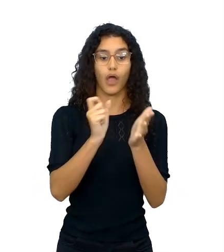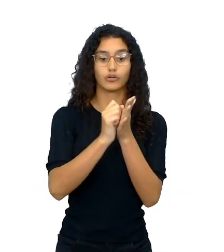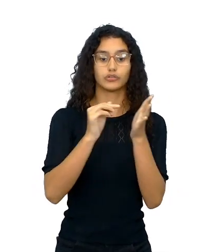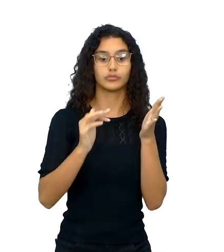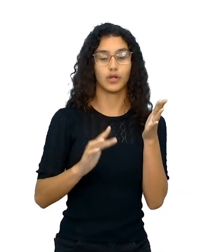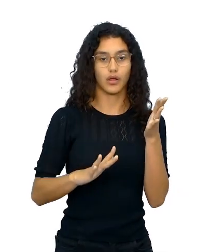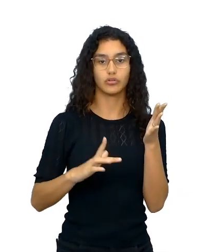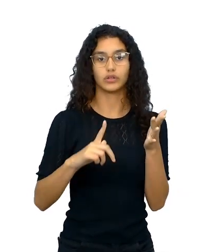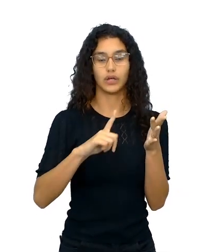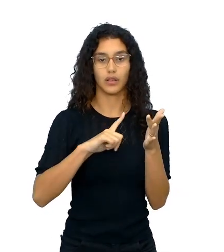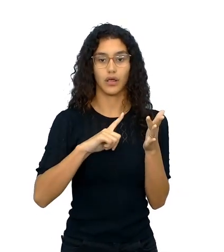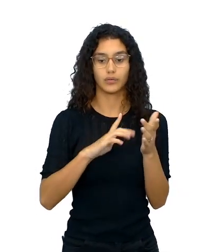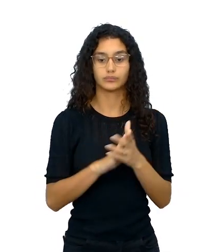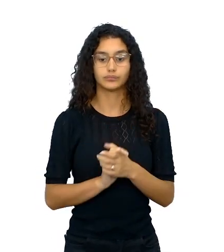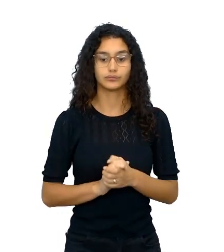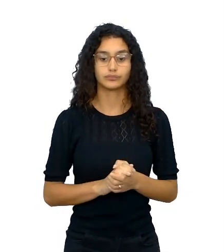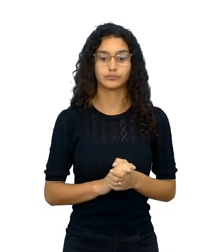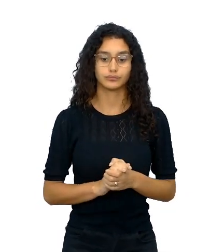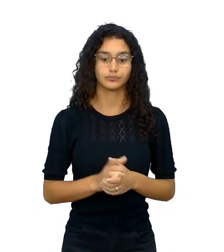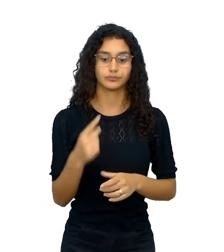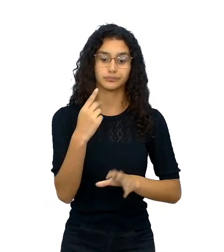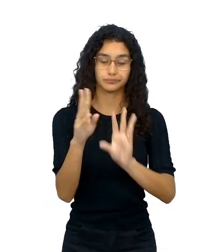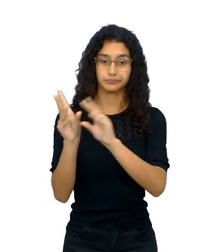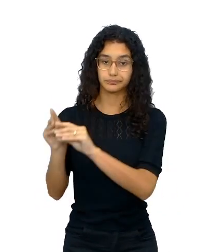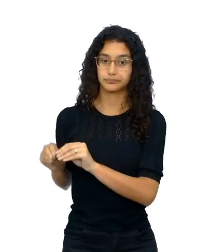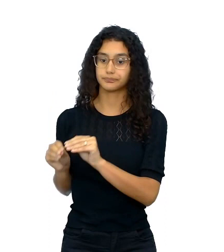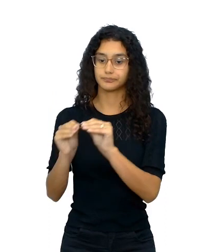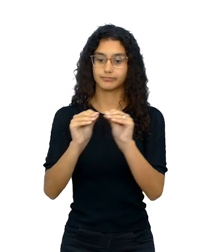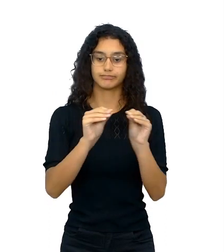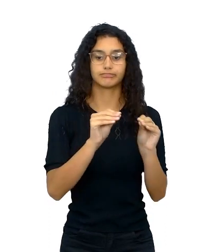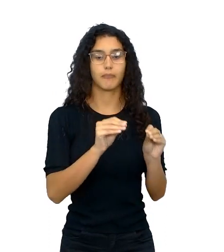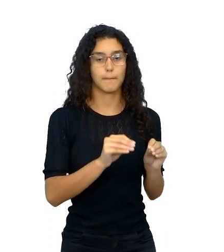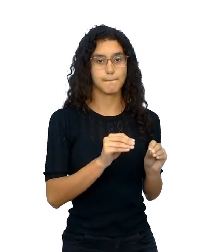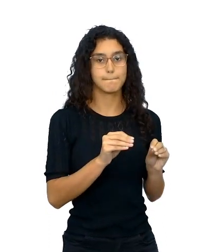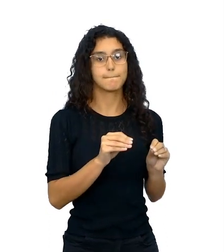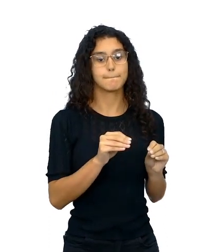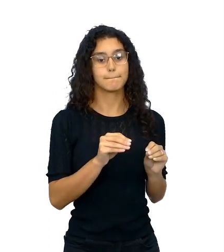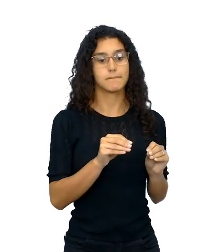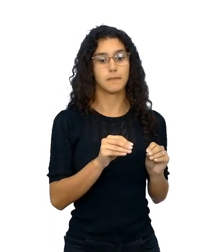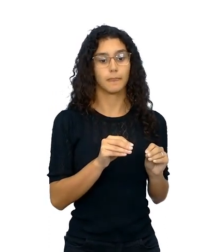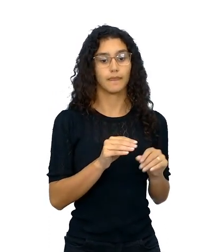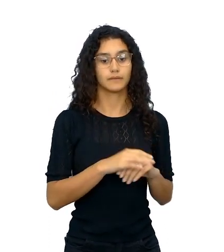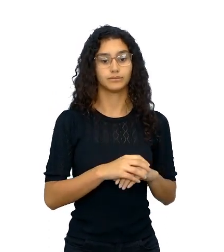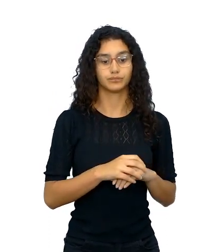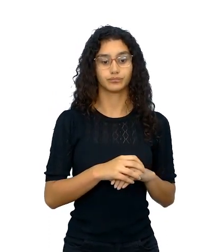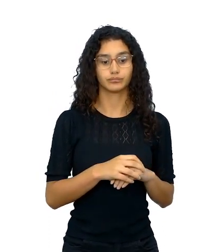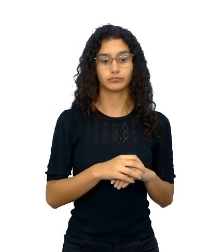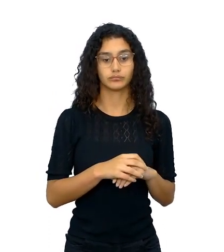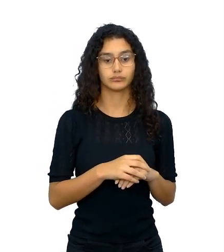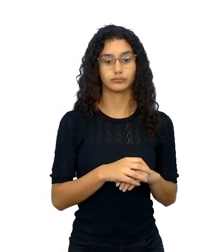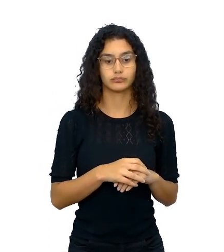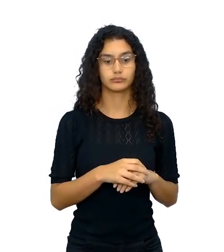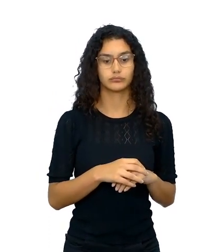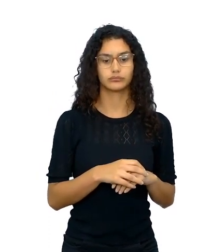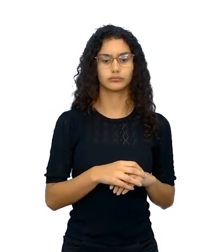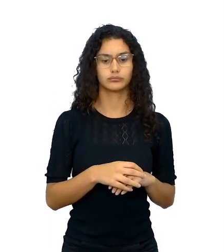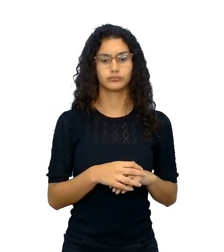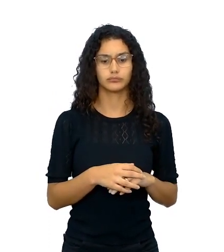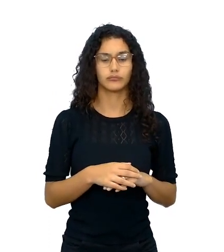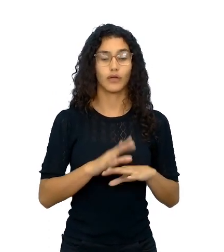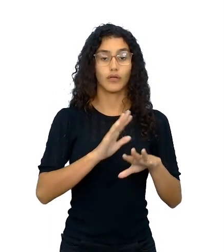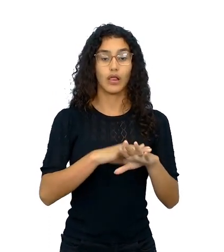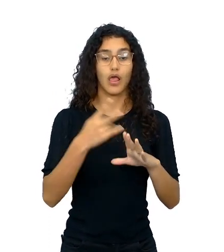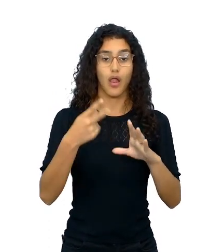atividade aqui, nós vamos trazer o comando dela a partir